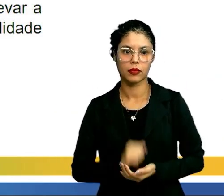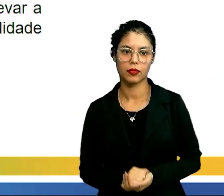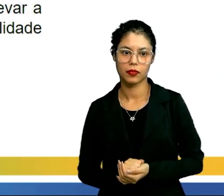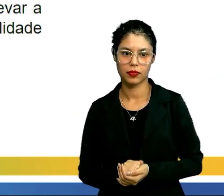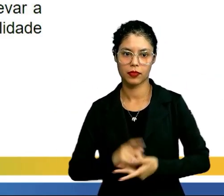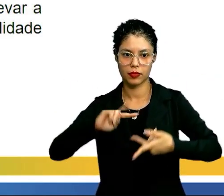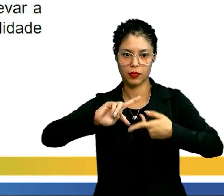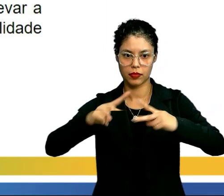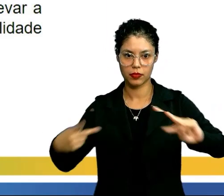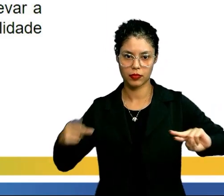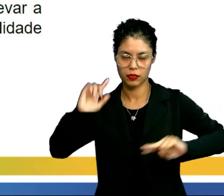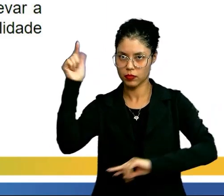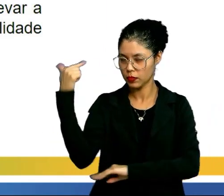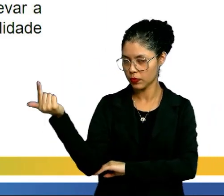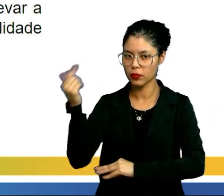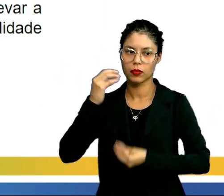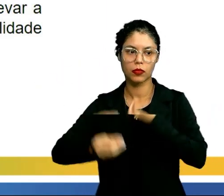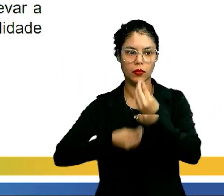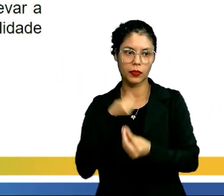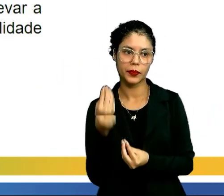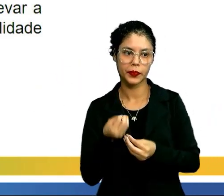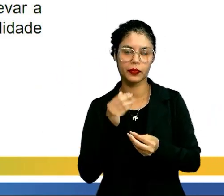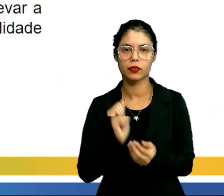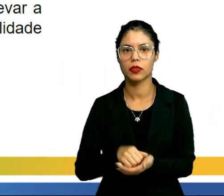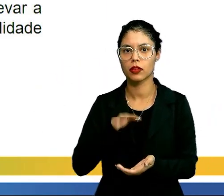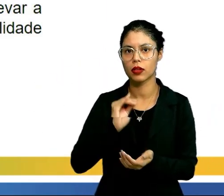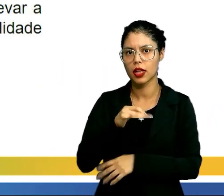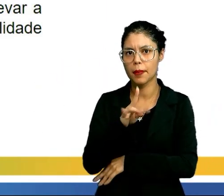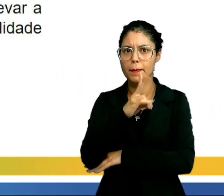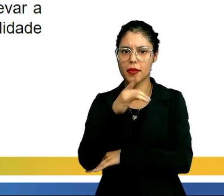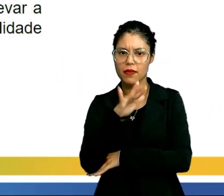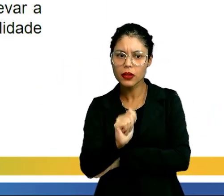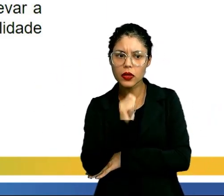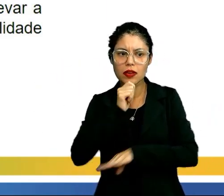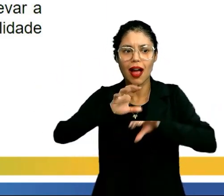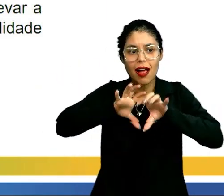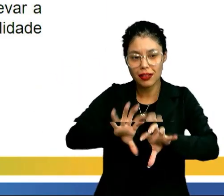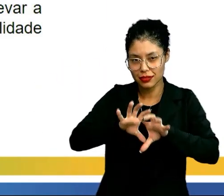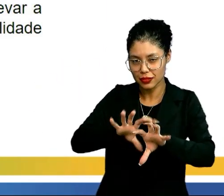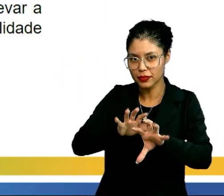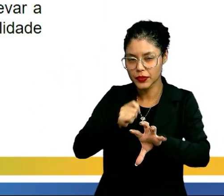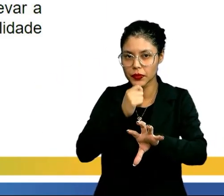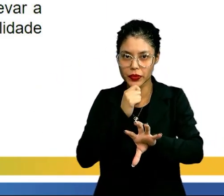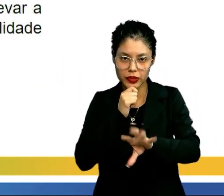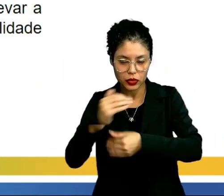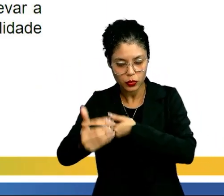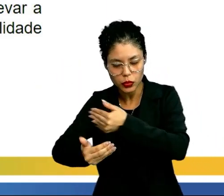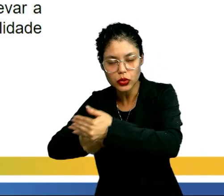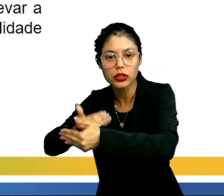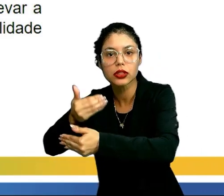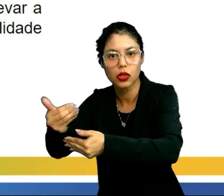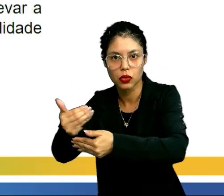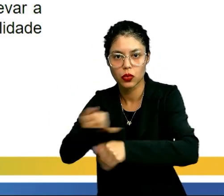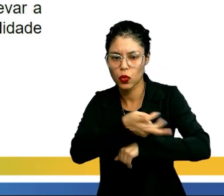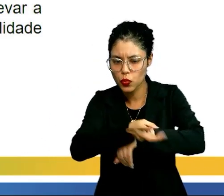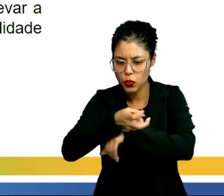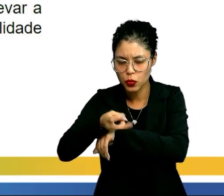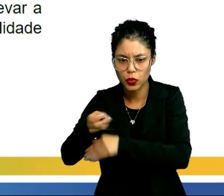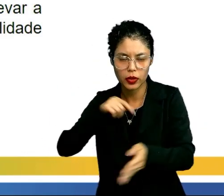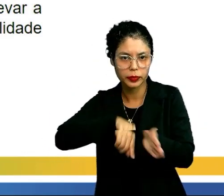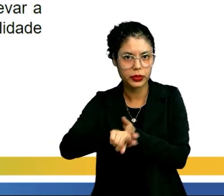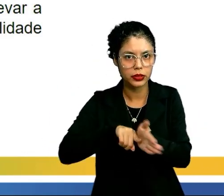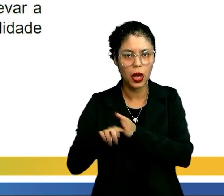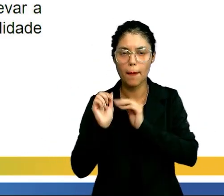a descoberta de outros genes com imperfeições. Dessa forma, o prosseguimento das